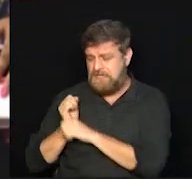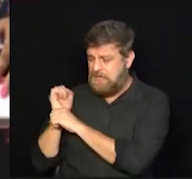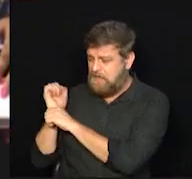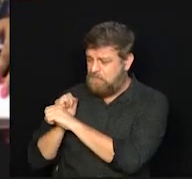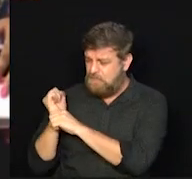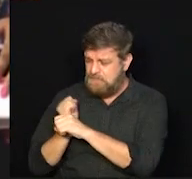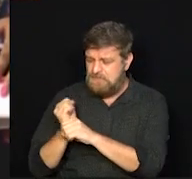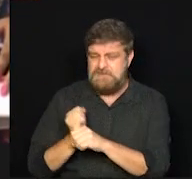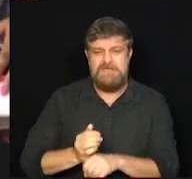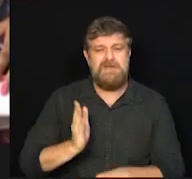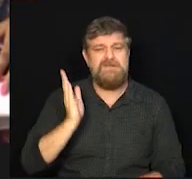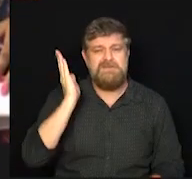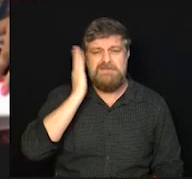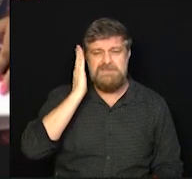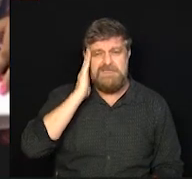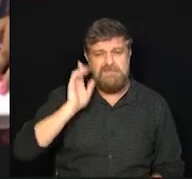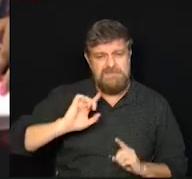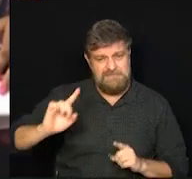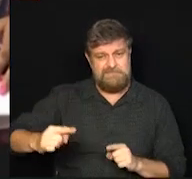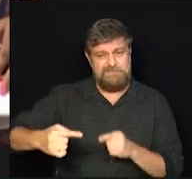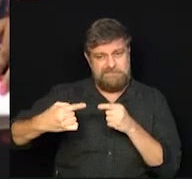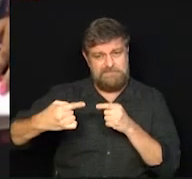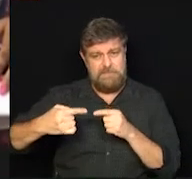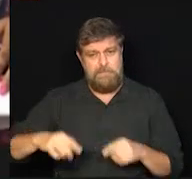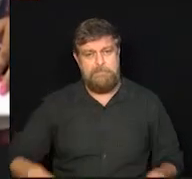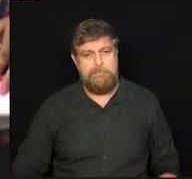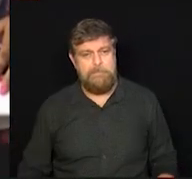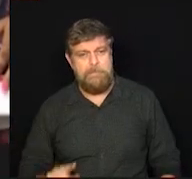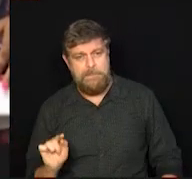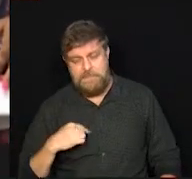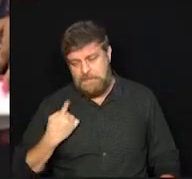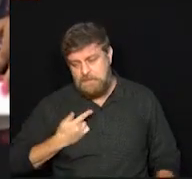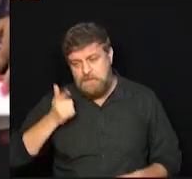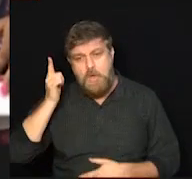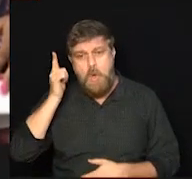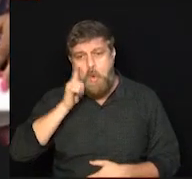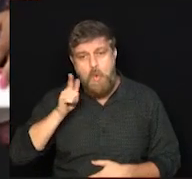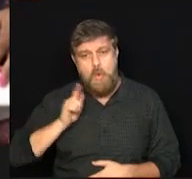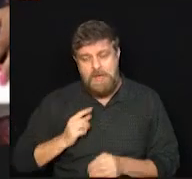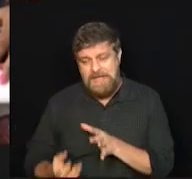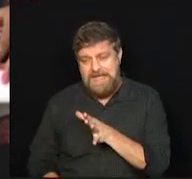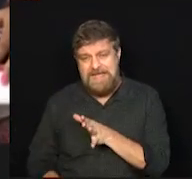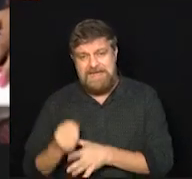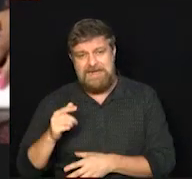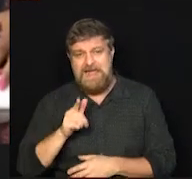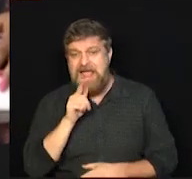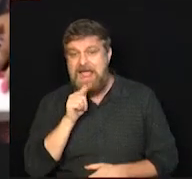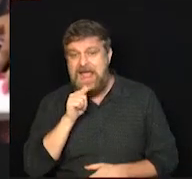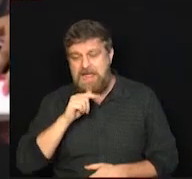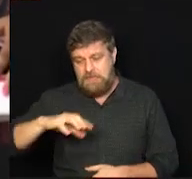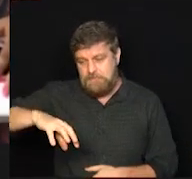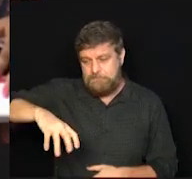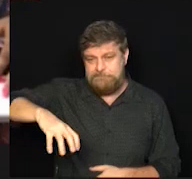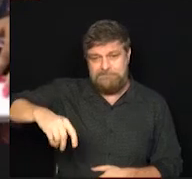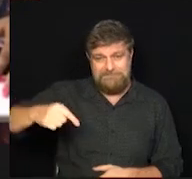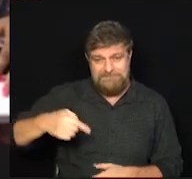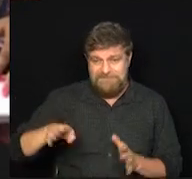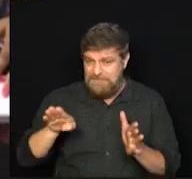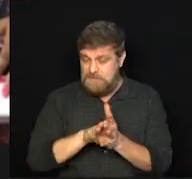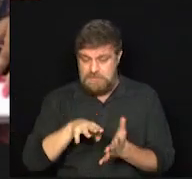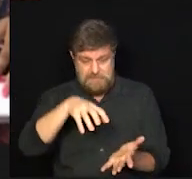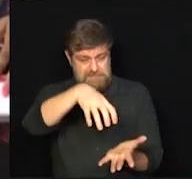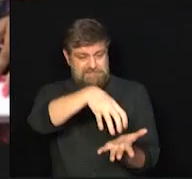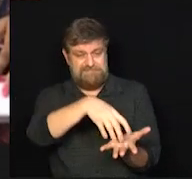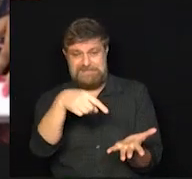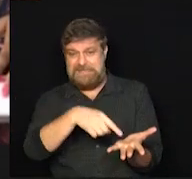dançar o quanto foi desafiador né Paulo conseguimos implementar a água aqui e quando aqui chegamos